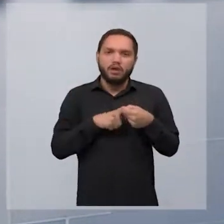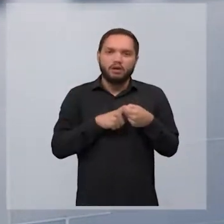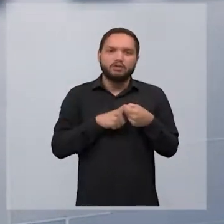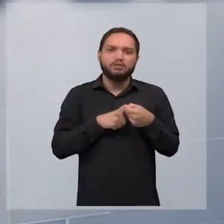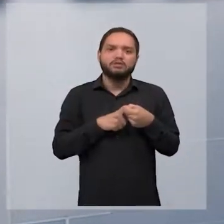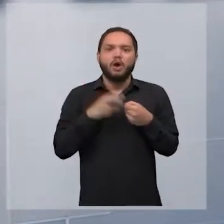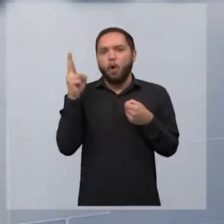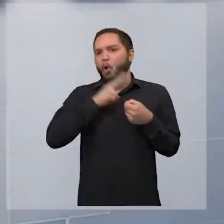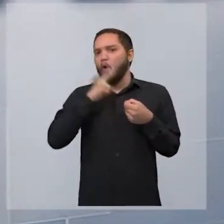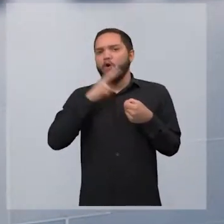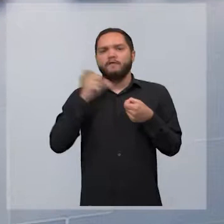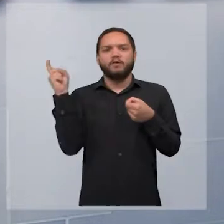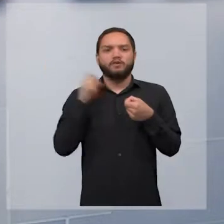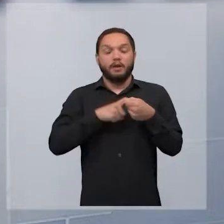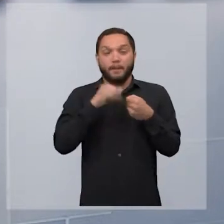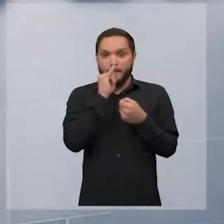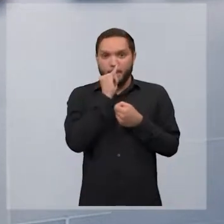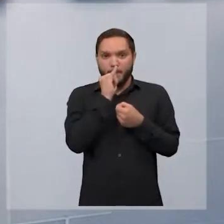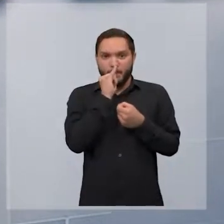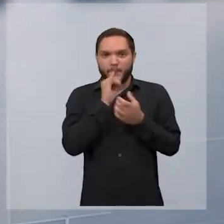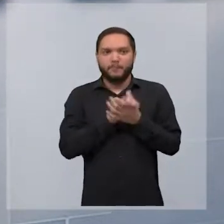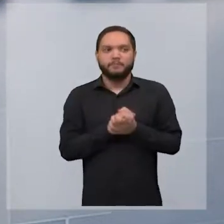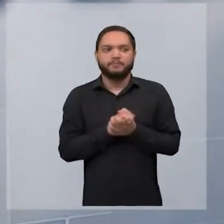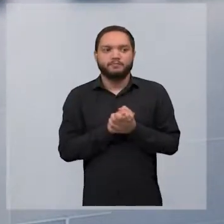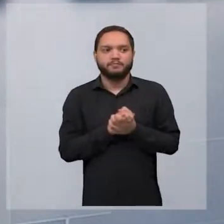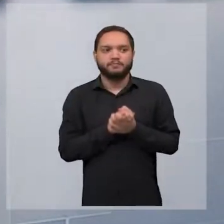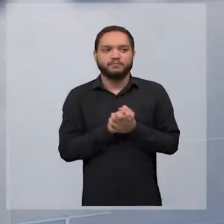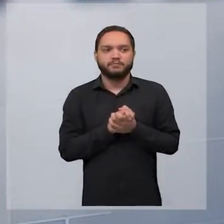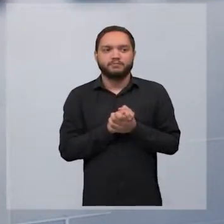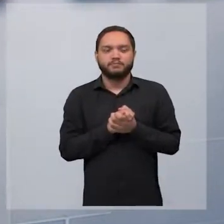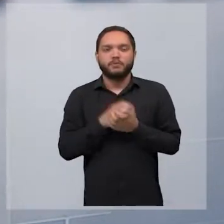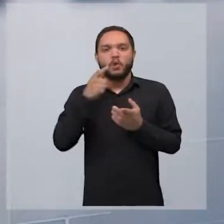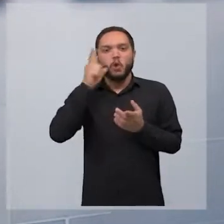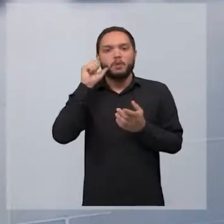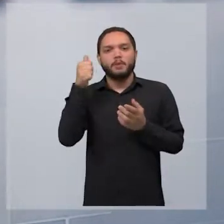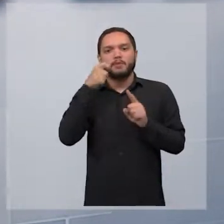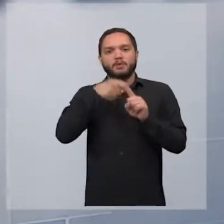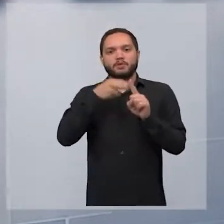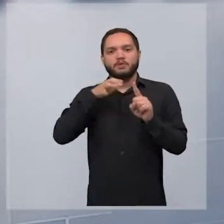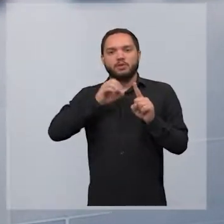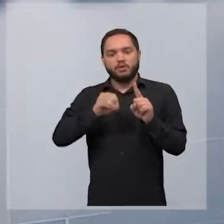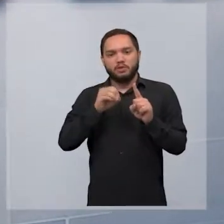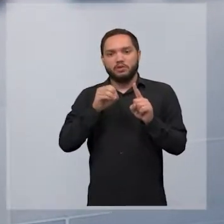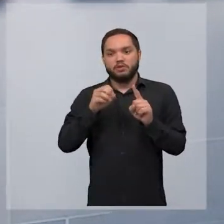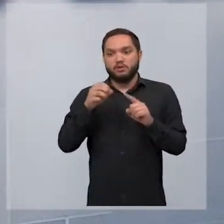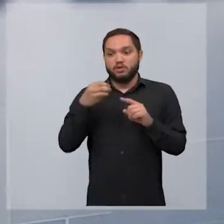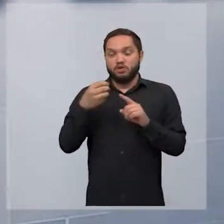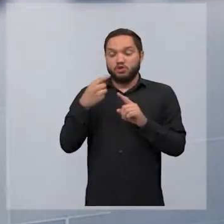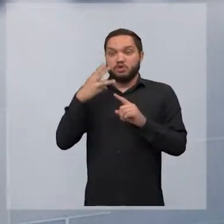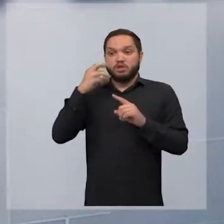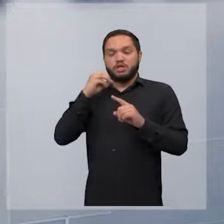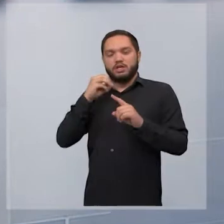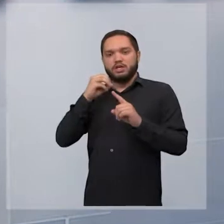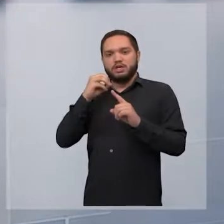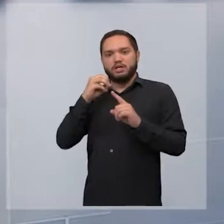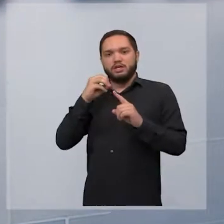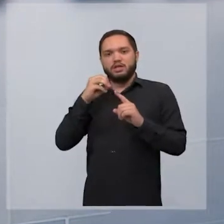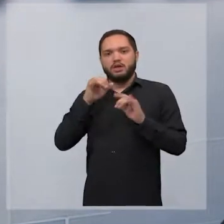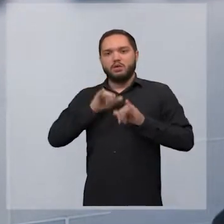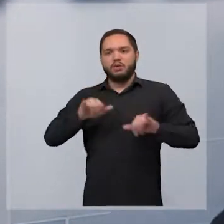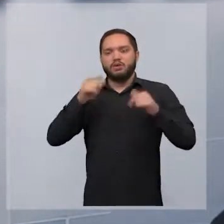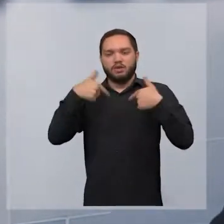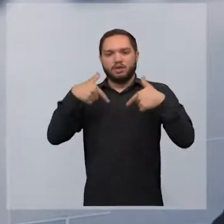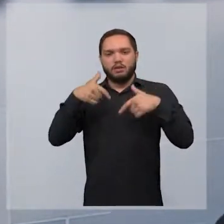Por exemplo, ontem foi 1º de maio, dia 30, os petroleiros lançaram uma campanha nacional contra a venda